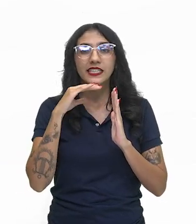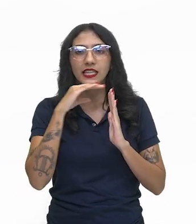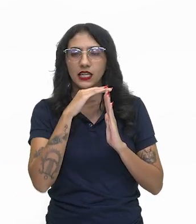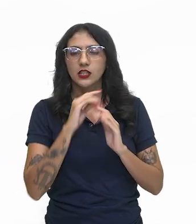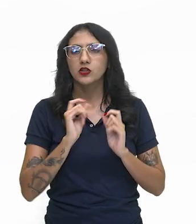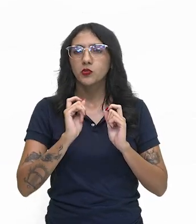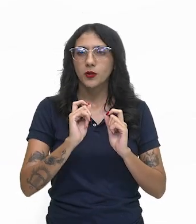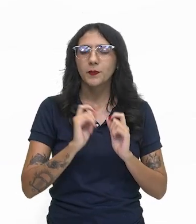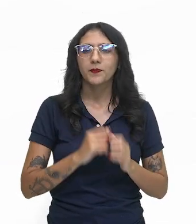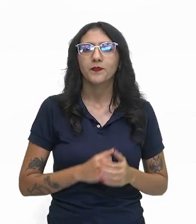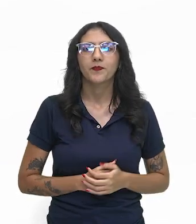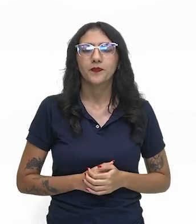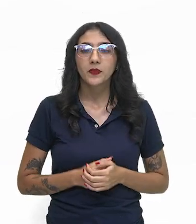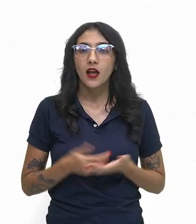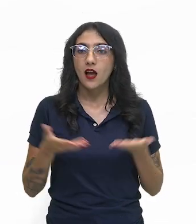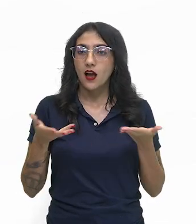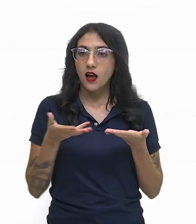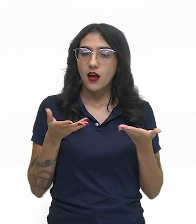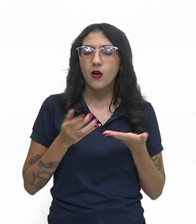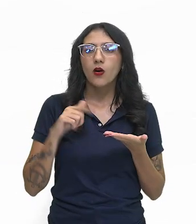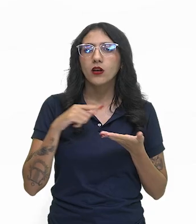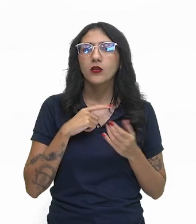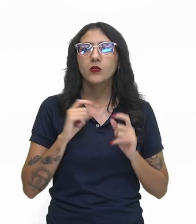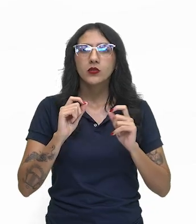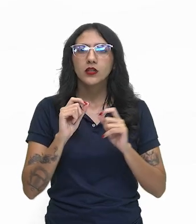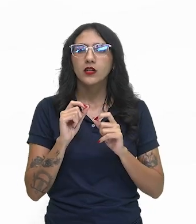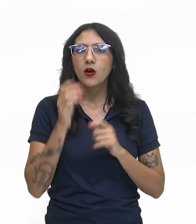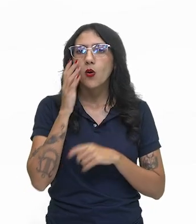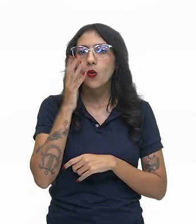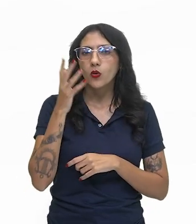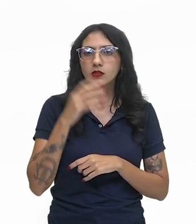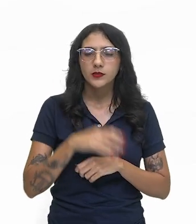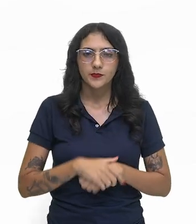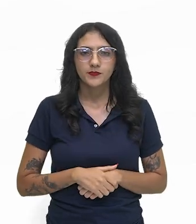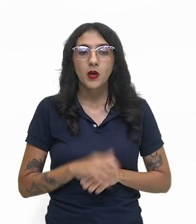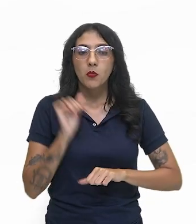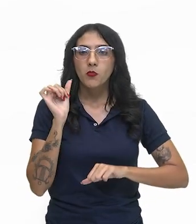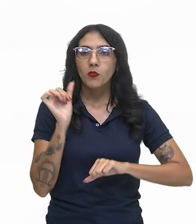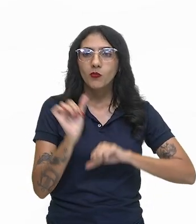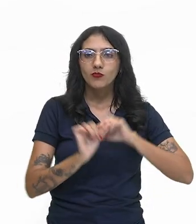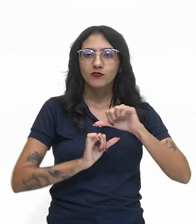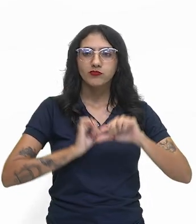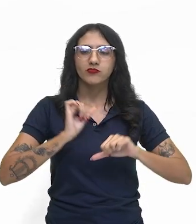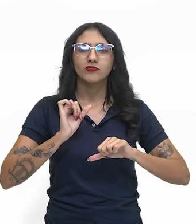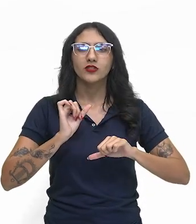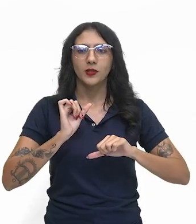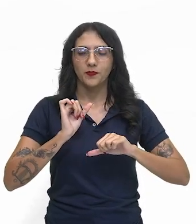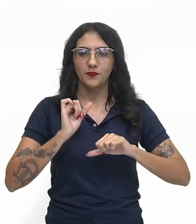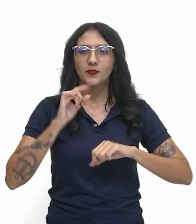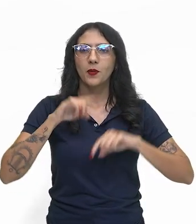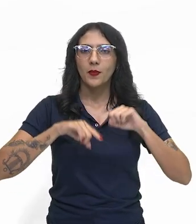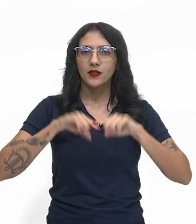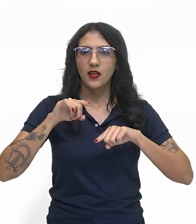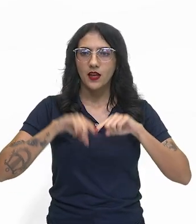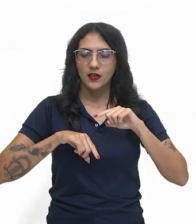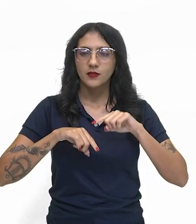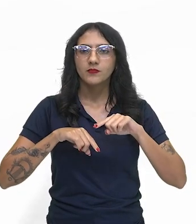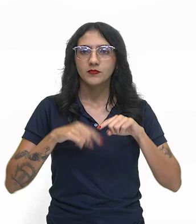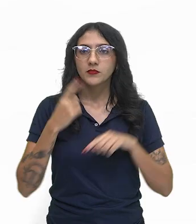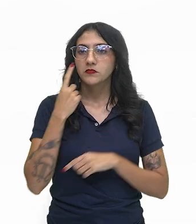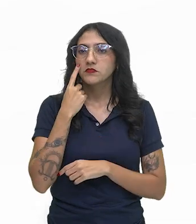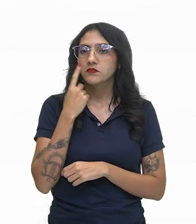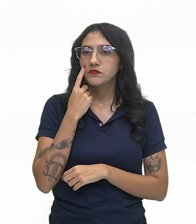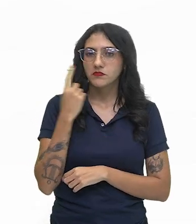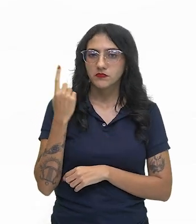calor. Agora aqui ocorre o quê? Transporte de matéria. Esta matéria ela vem toda.